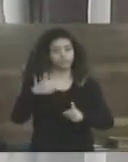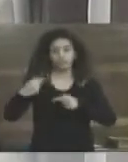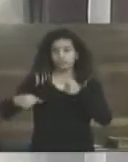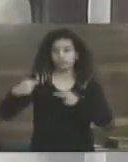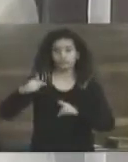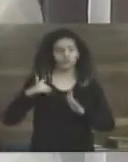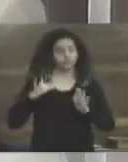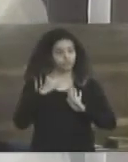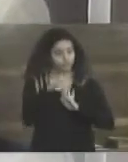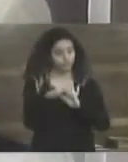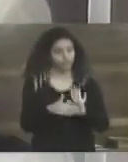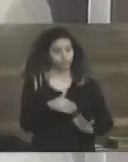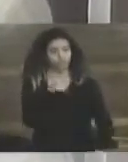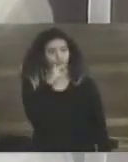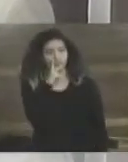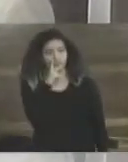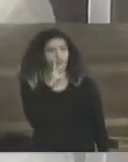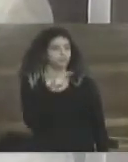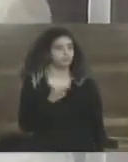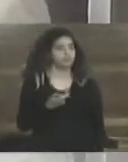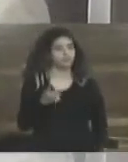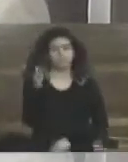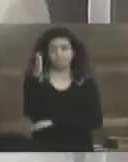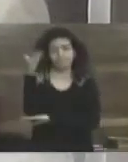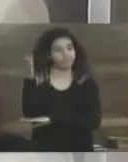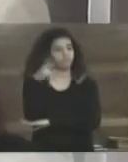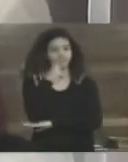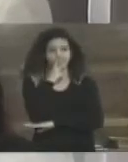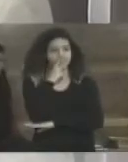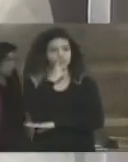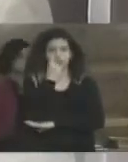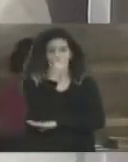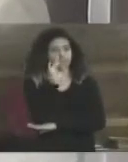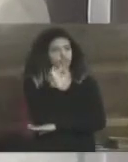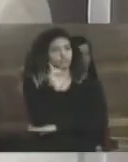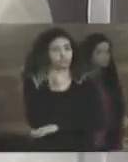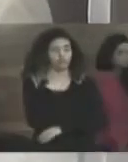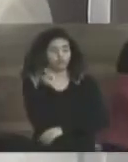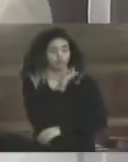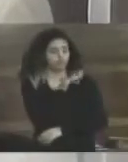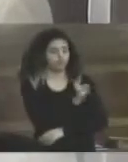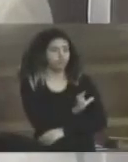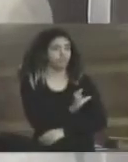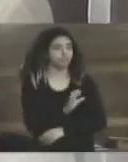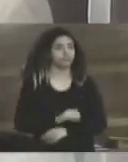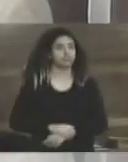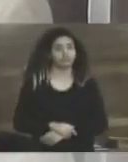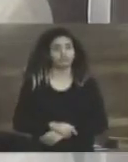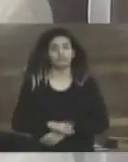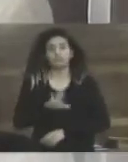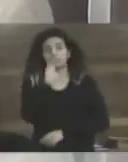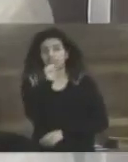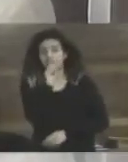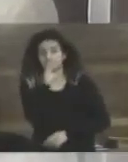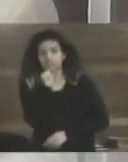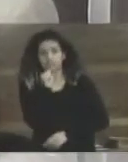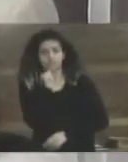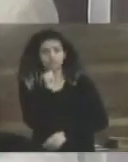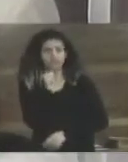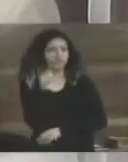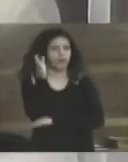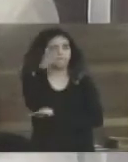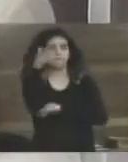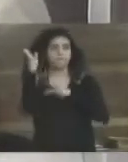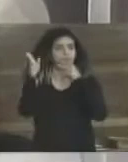políticos, todos os partidos, e não levantar uma bandeira só, que é isso que nós não queremos lá no sábado, vereador Flavinho,